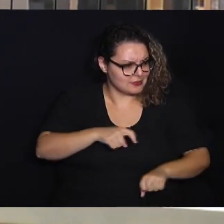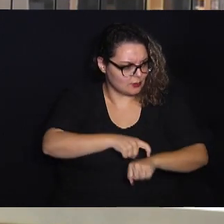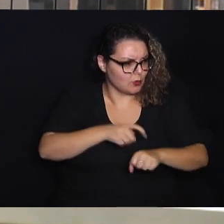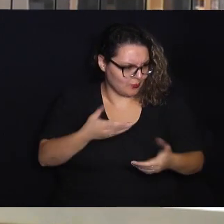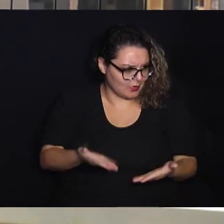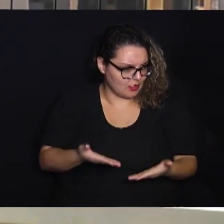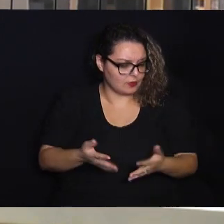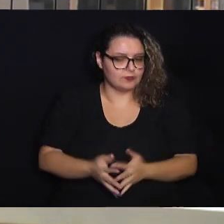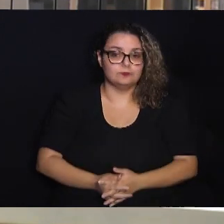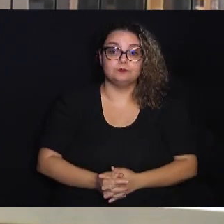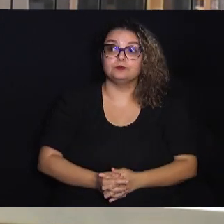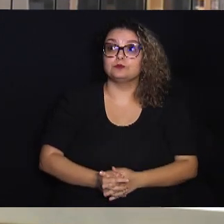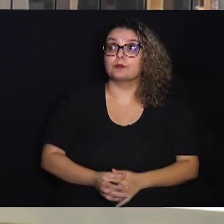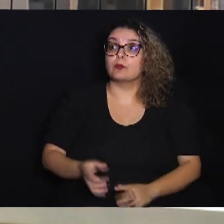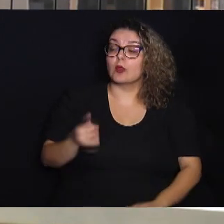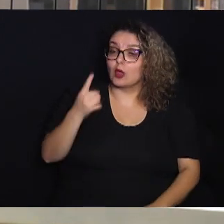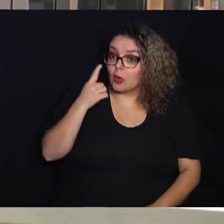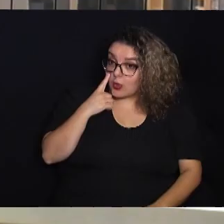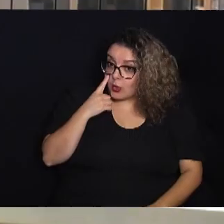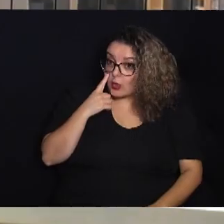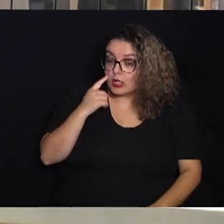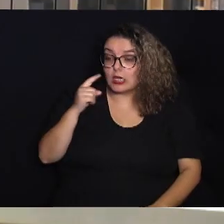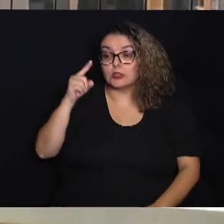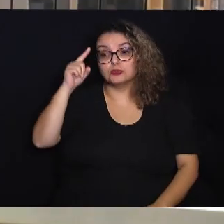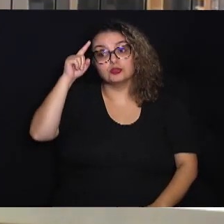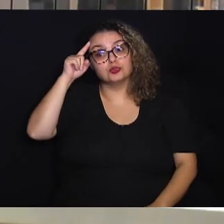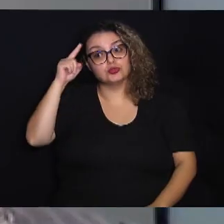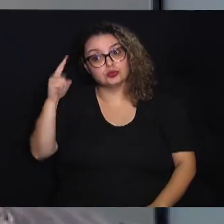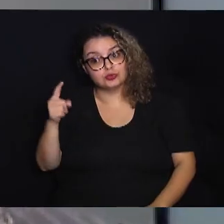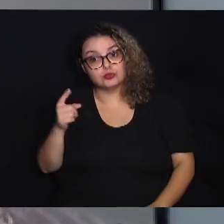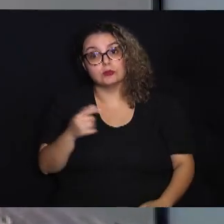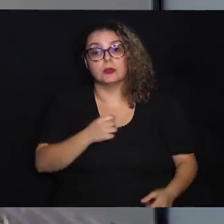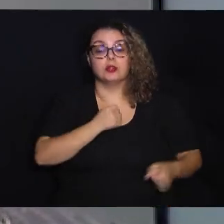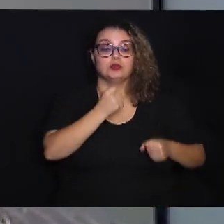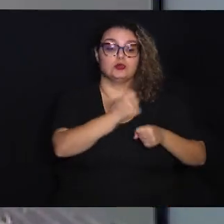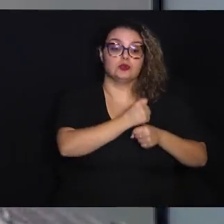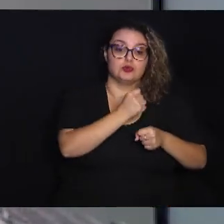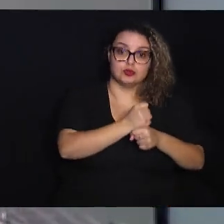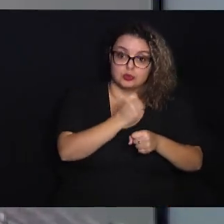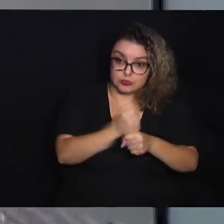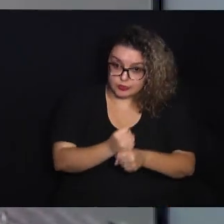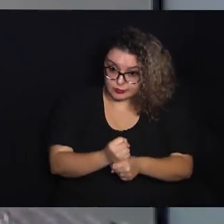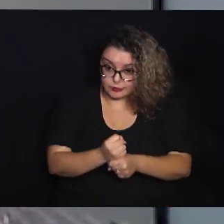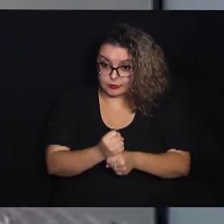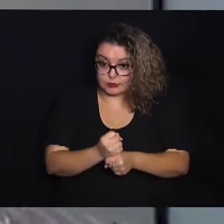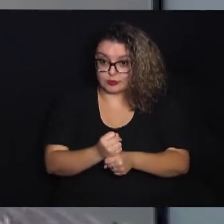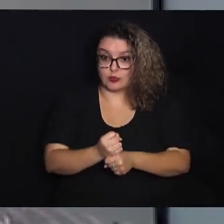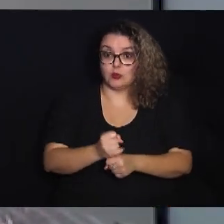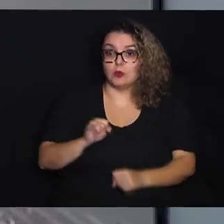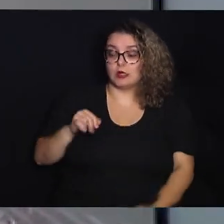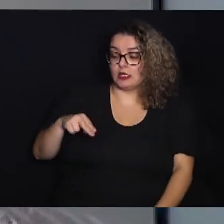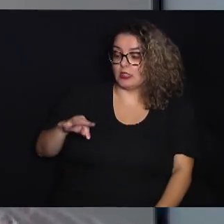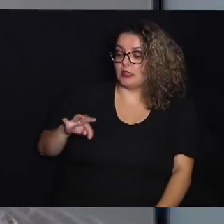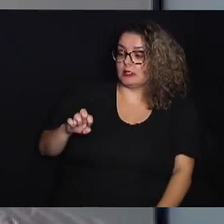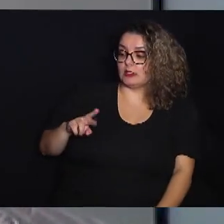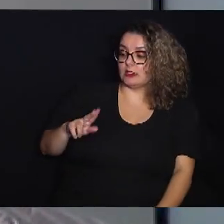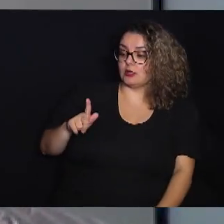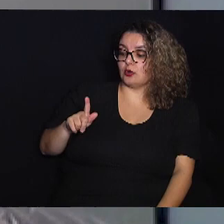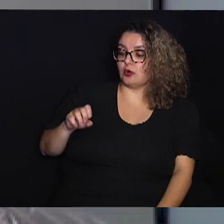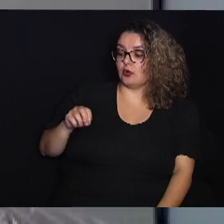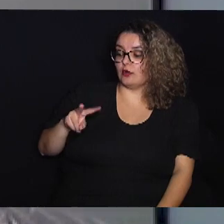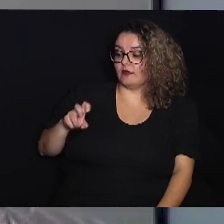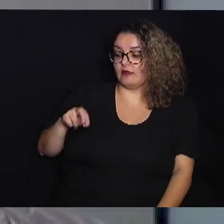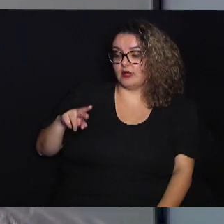esse quadro? Olha, a questão da data, ela ao longo dos anos, né, no painel intergovernamental de